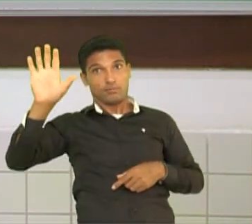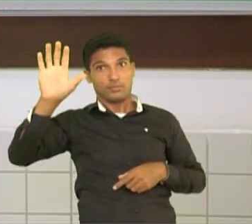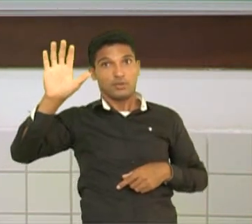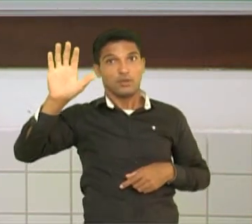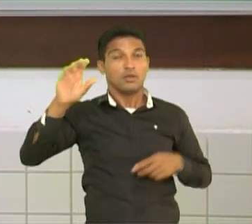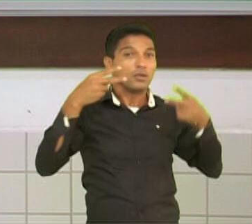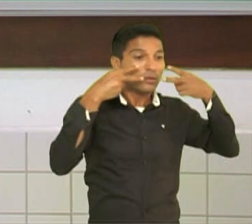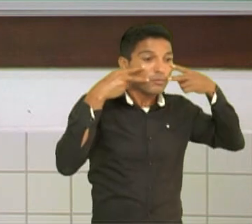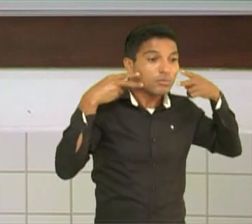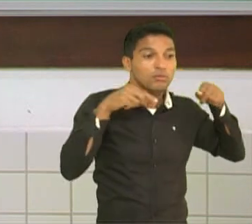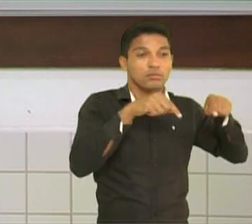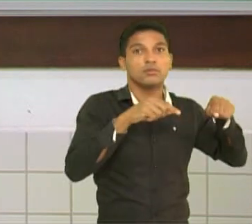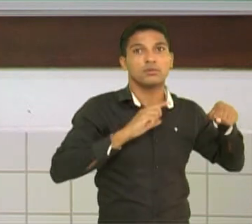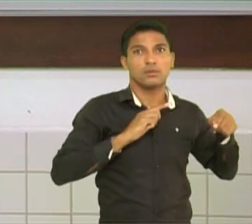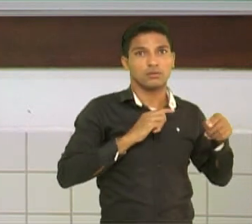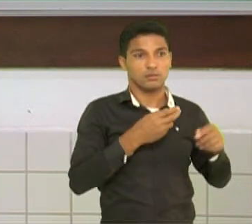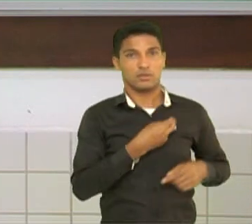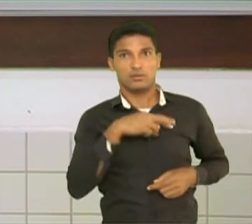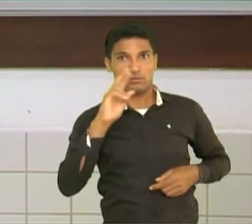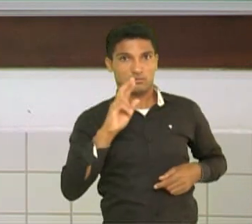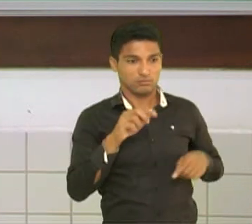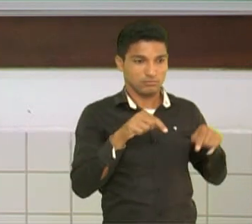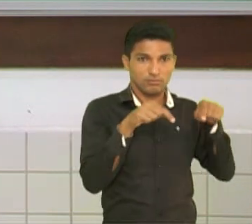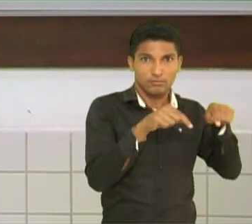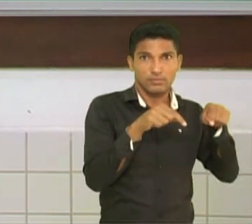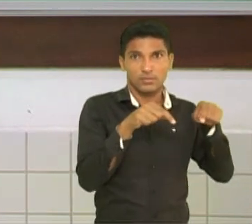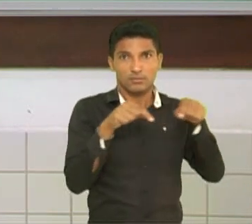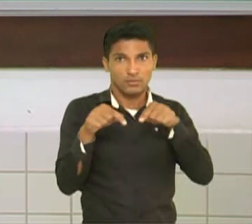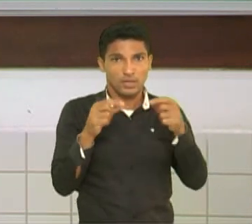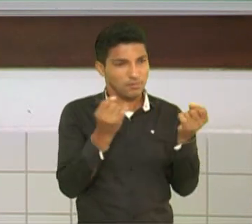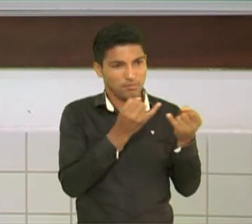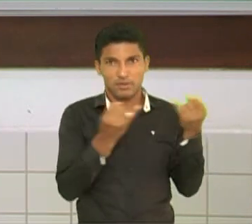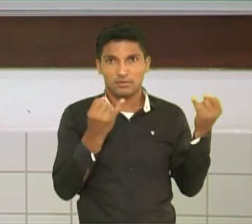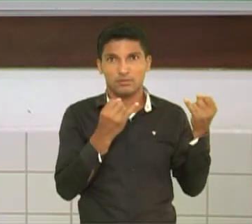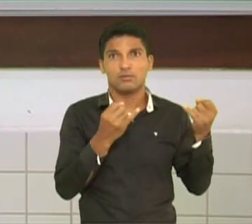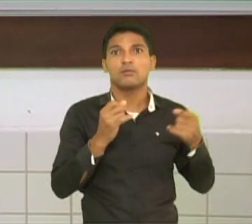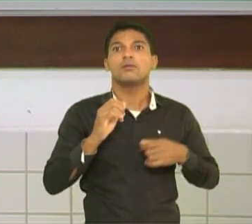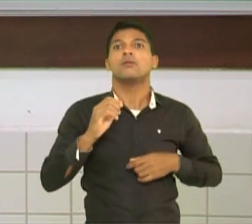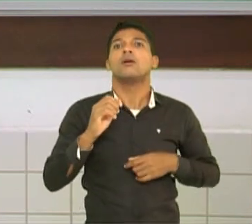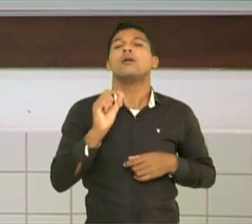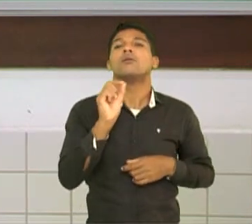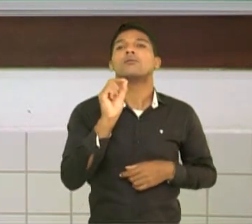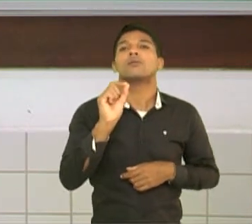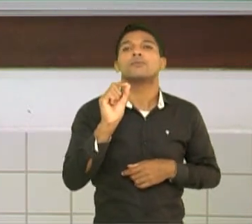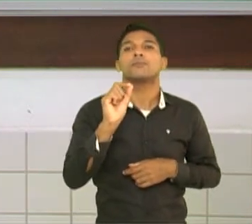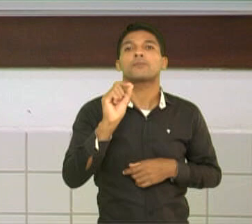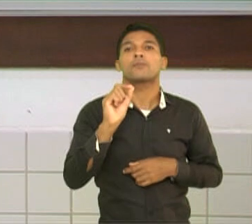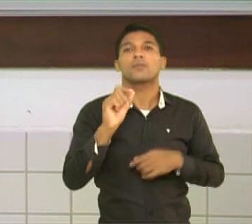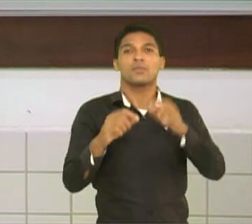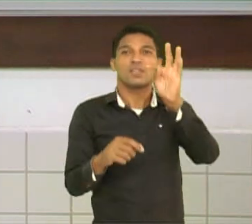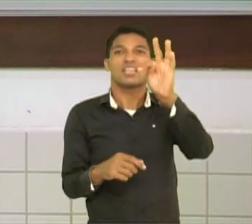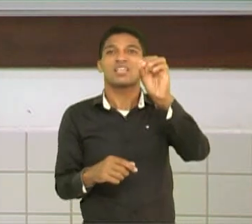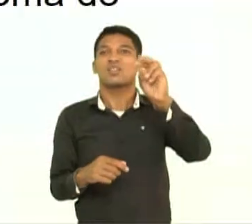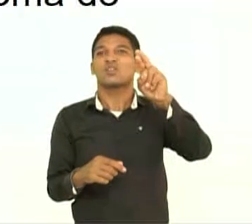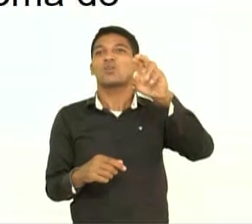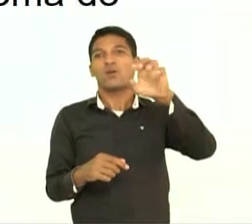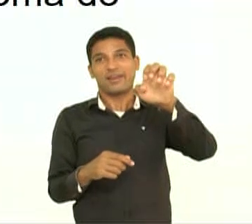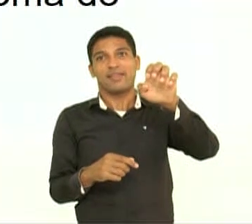que possui uma festa, que também pode ser chamada de ritual, mistura festas e rituais, chamado de